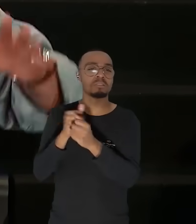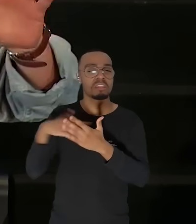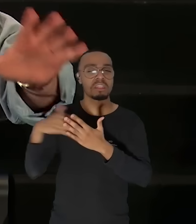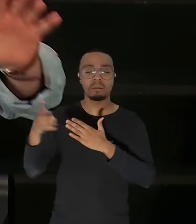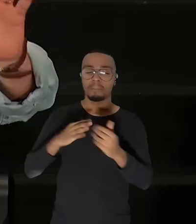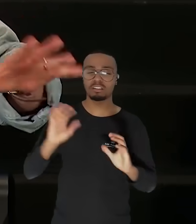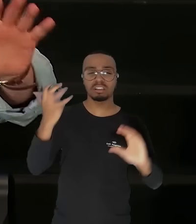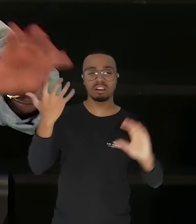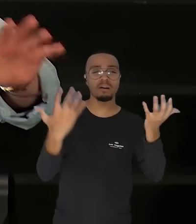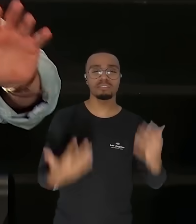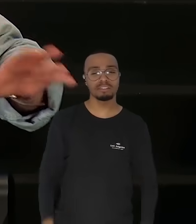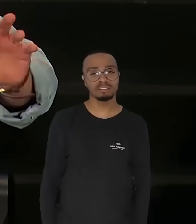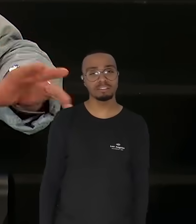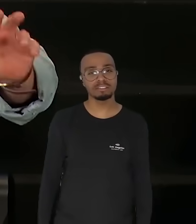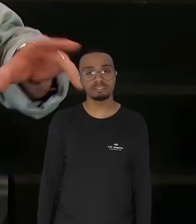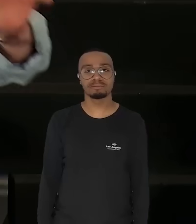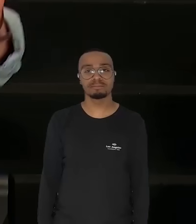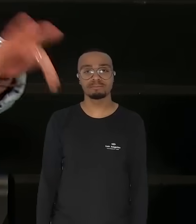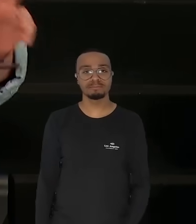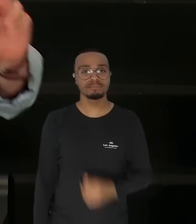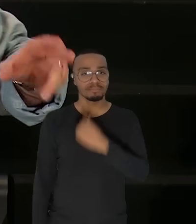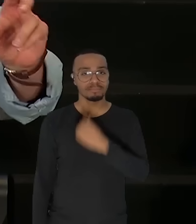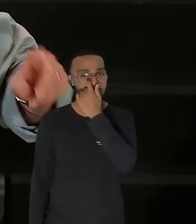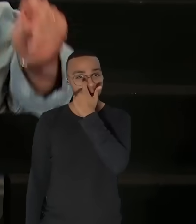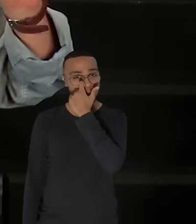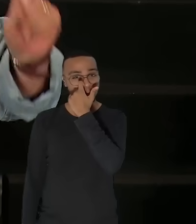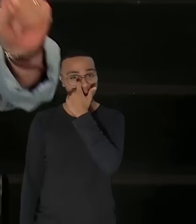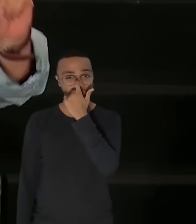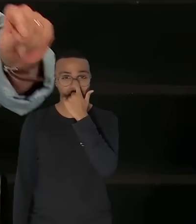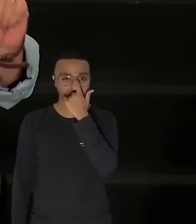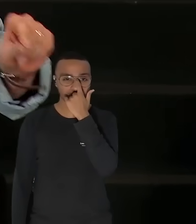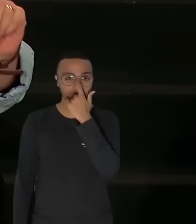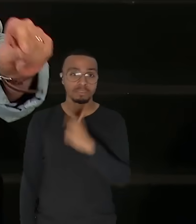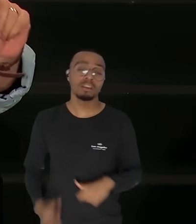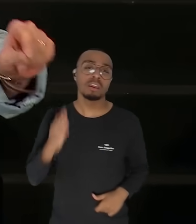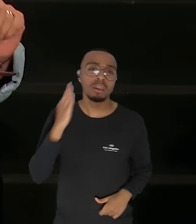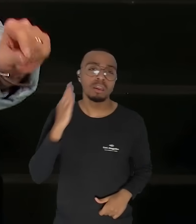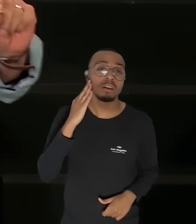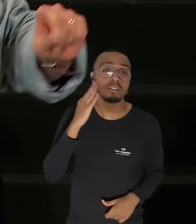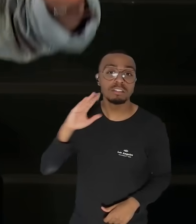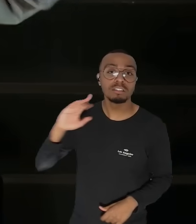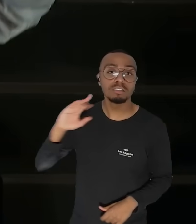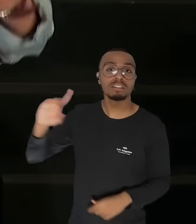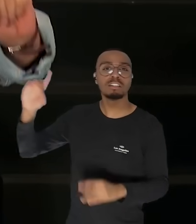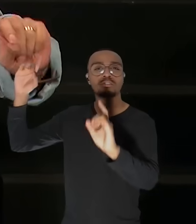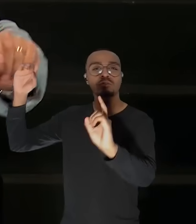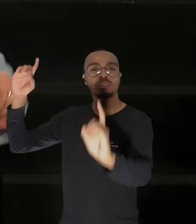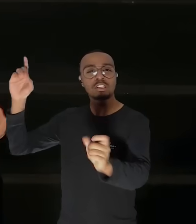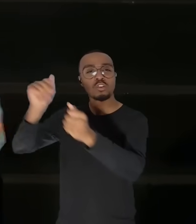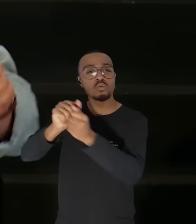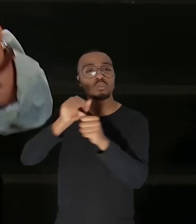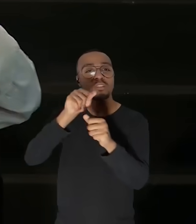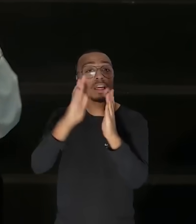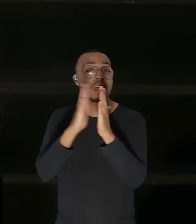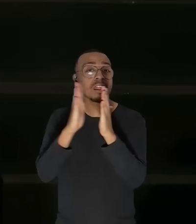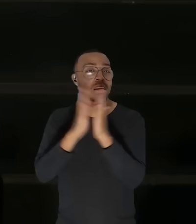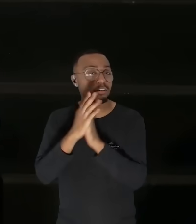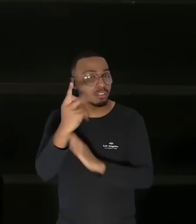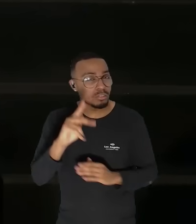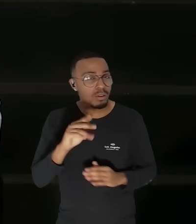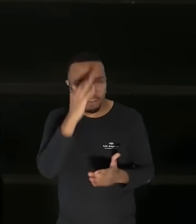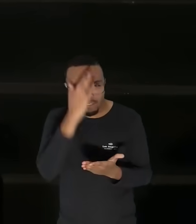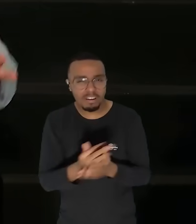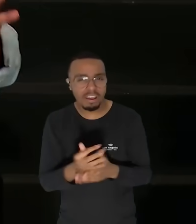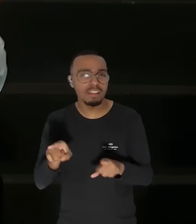Eu sei que Deus visita as suas orações, eu sei que Deus visita, Deus tem visitado as suas orações, Deus tem visitado a sua fé, Deus tem visitado a